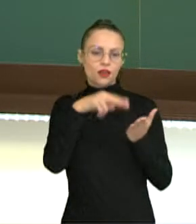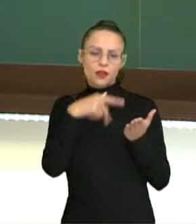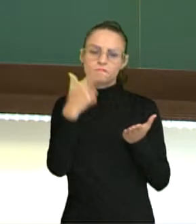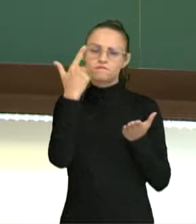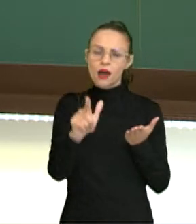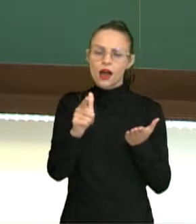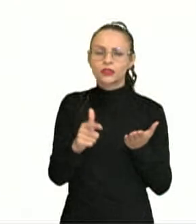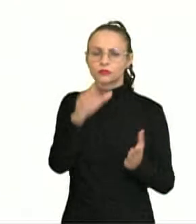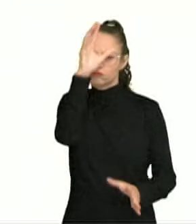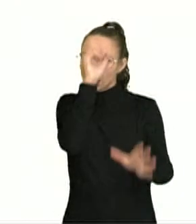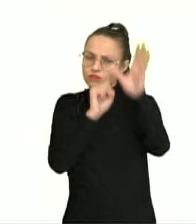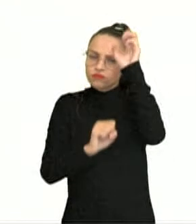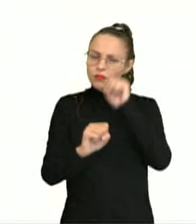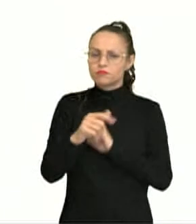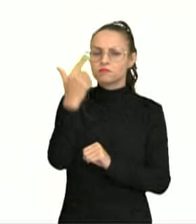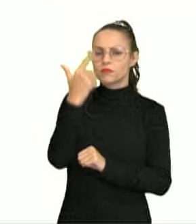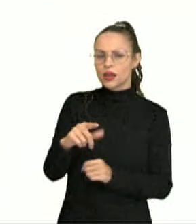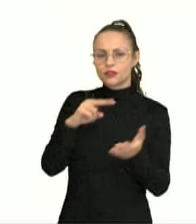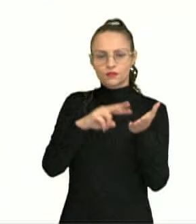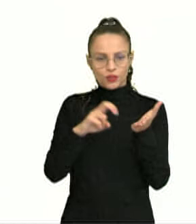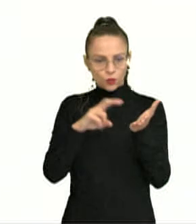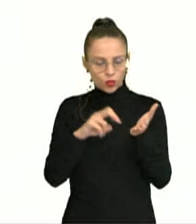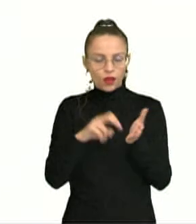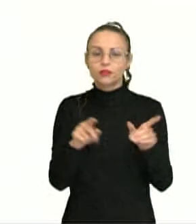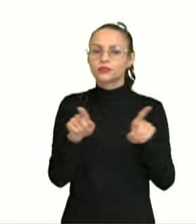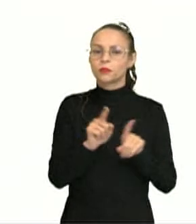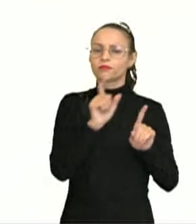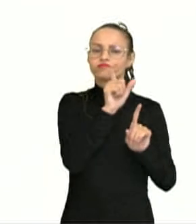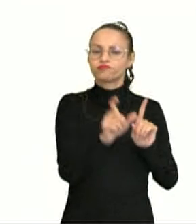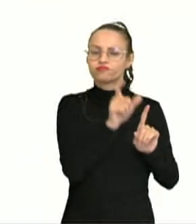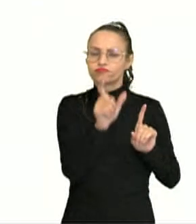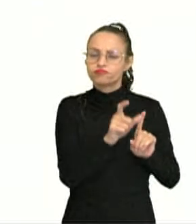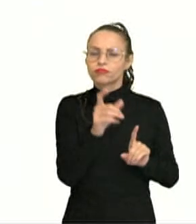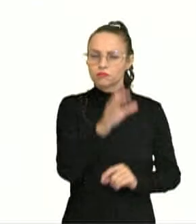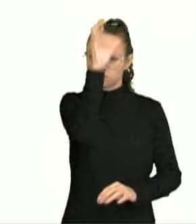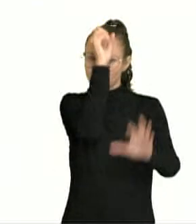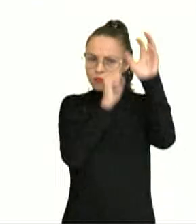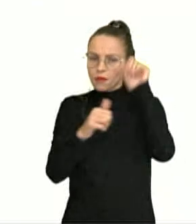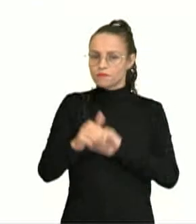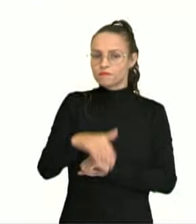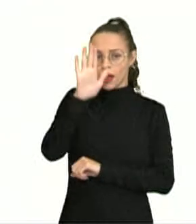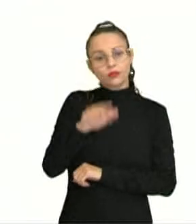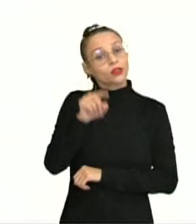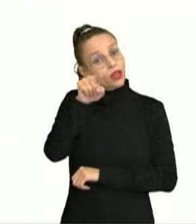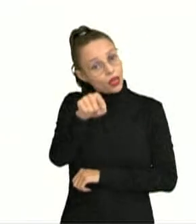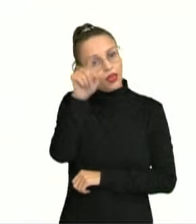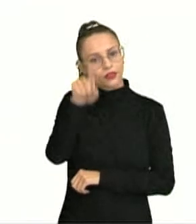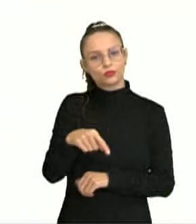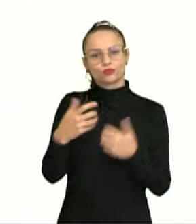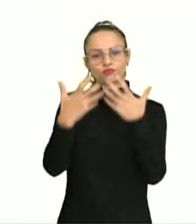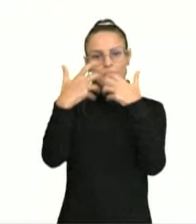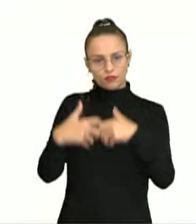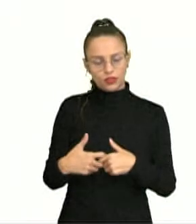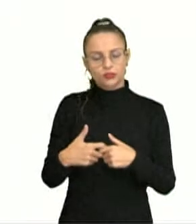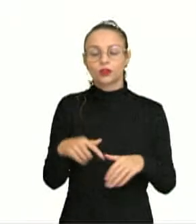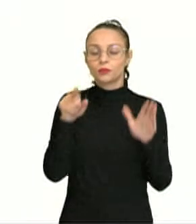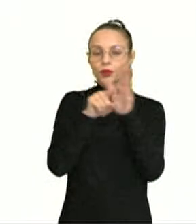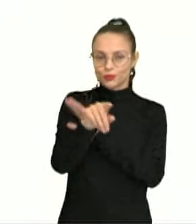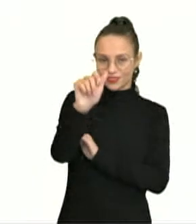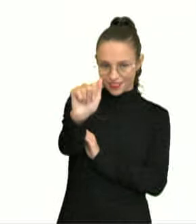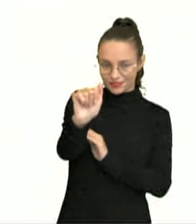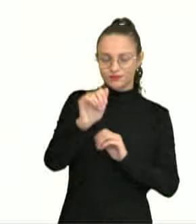nosso vocabulário, aprimorar nossa linguagem verbal. Então, o autor propõe essa reflexão, que é o que eu te perguntei na